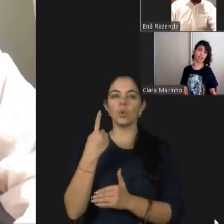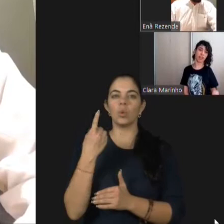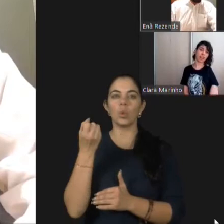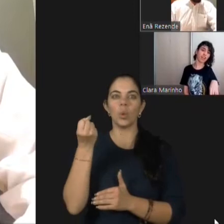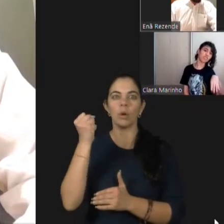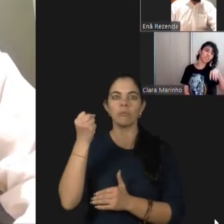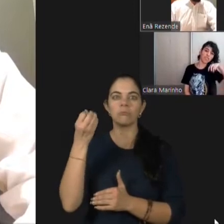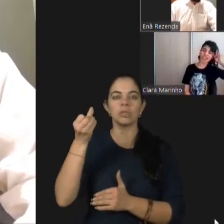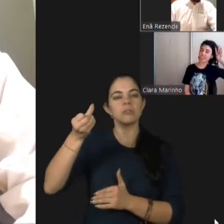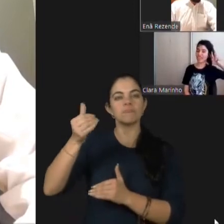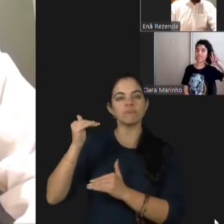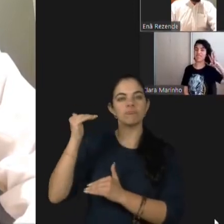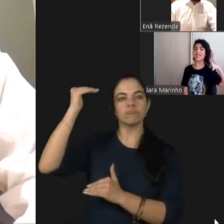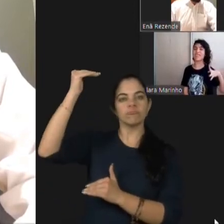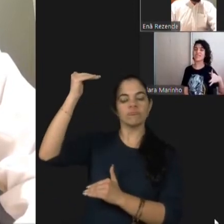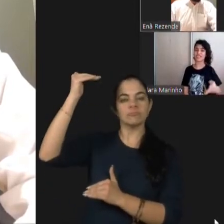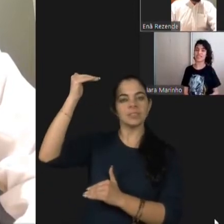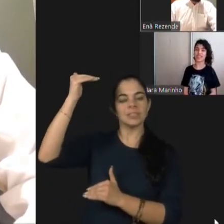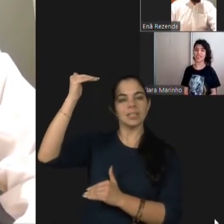1,86m de altura,